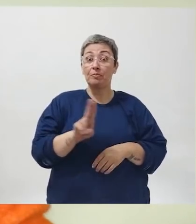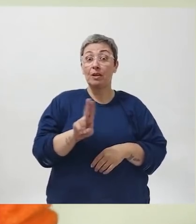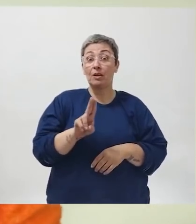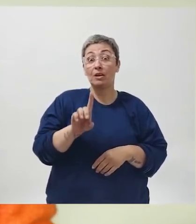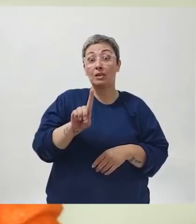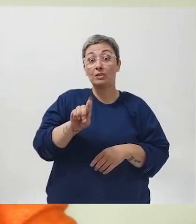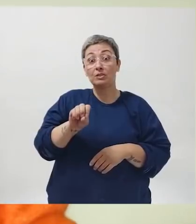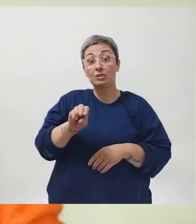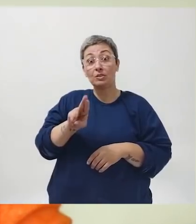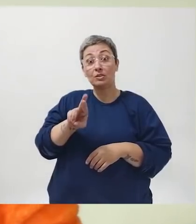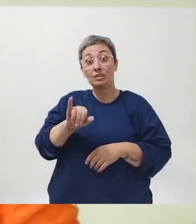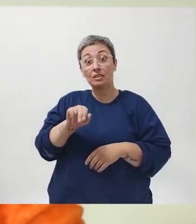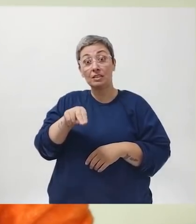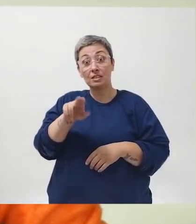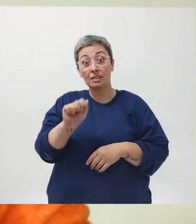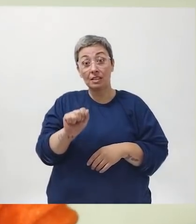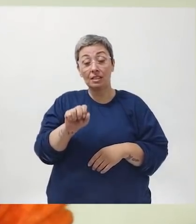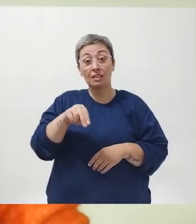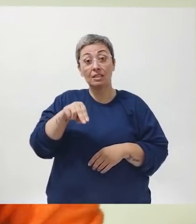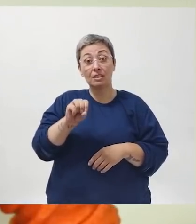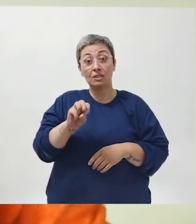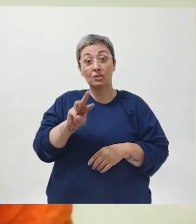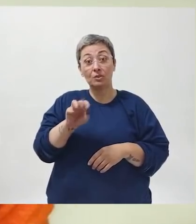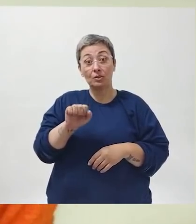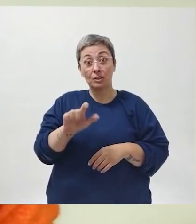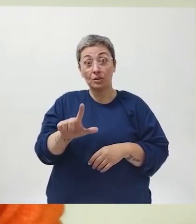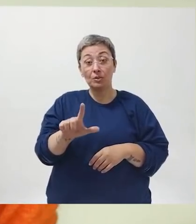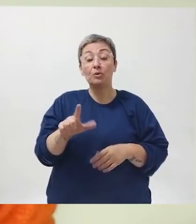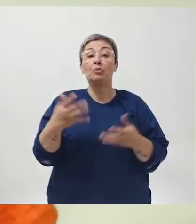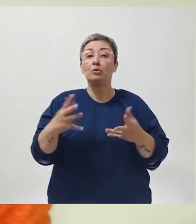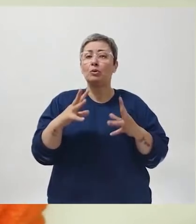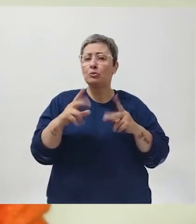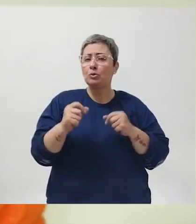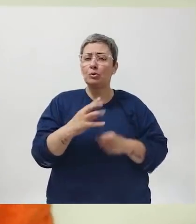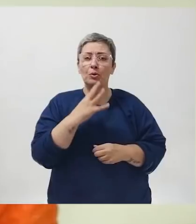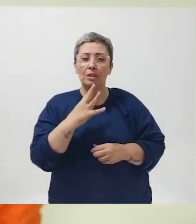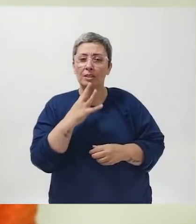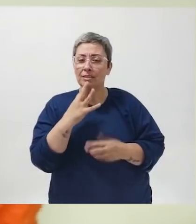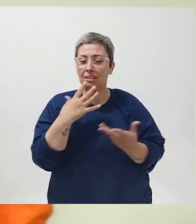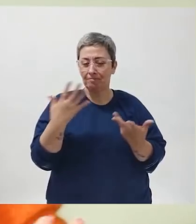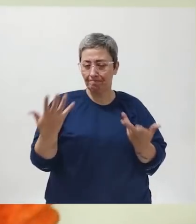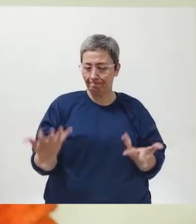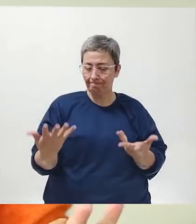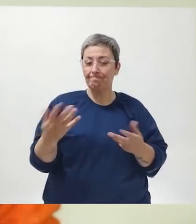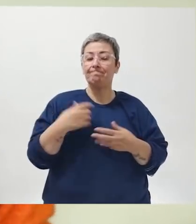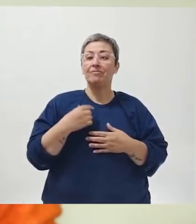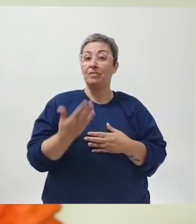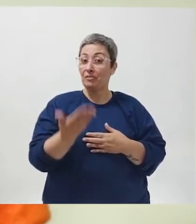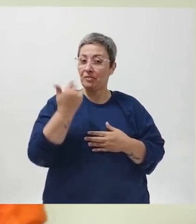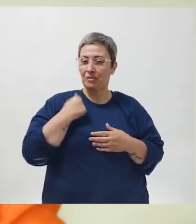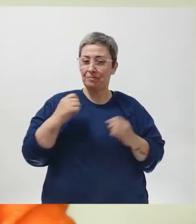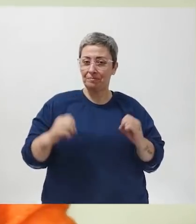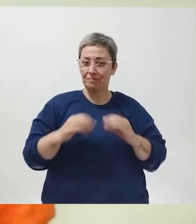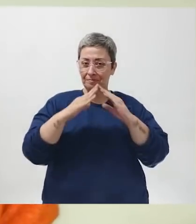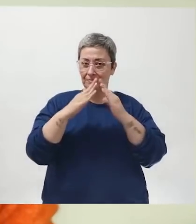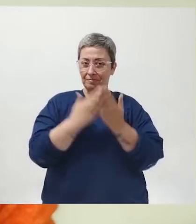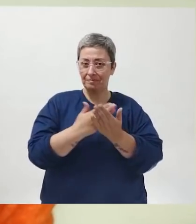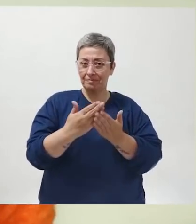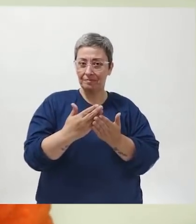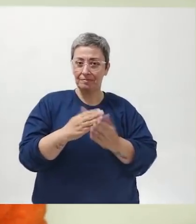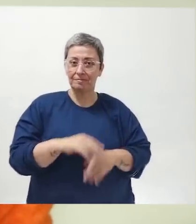realizarem atividades diárias? Hoje, vocês conhecerão tudo sobre a educadora Dorina Nowil. Vamos lá?